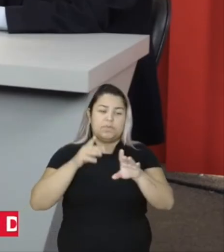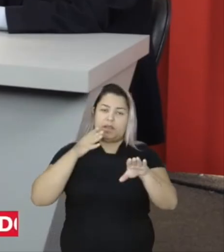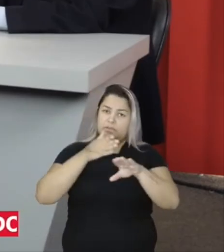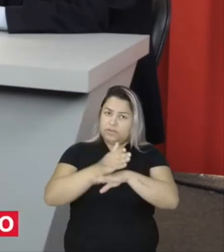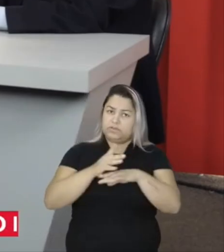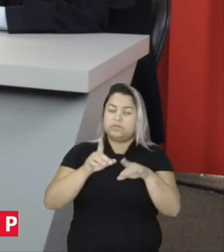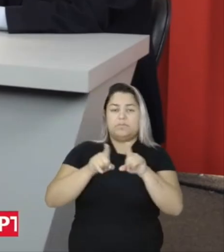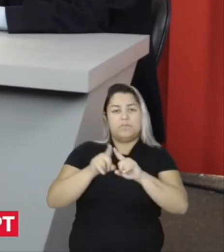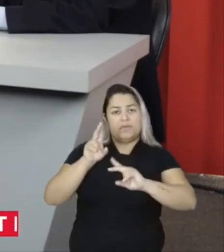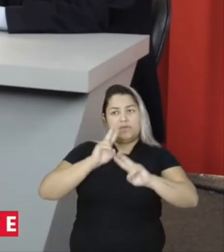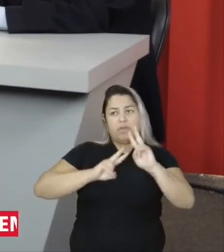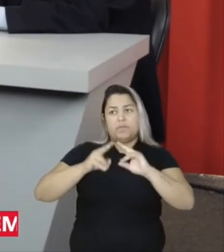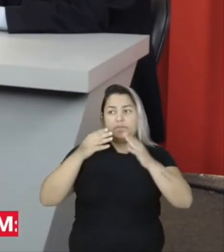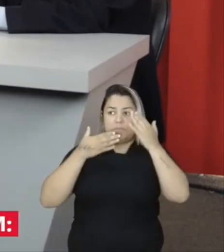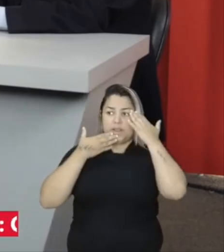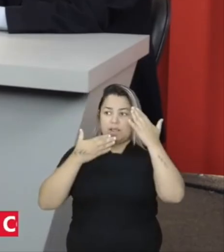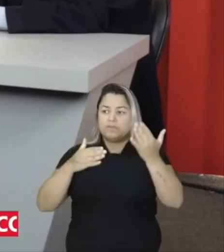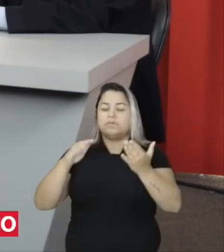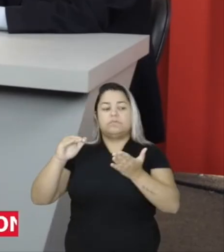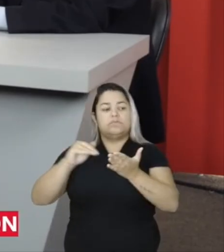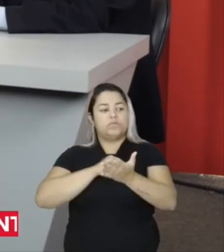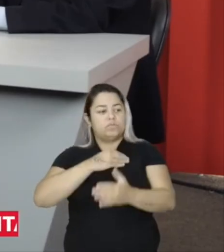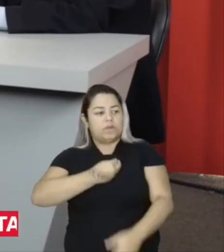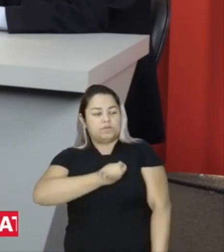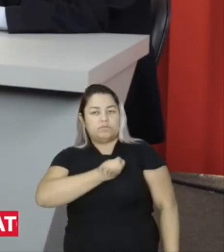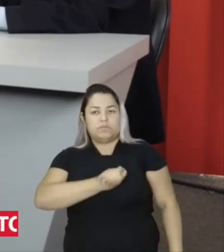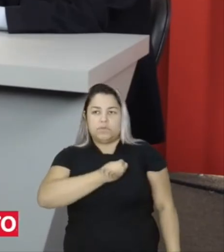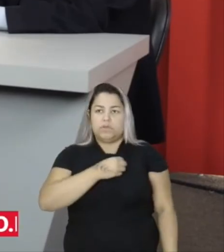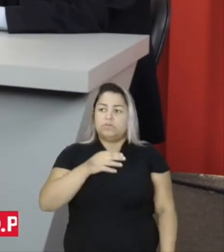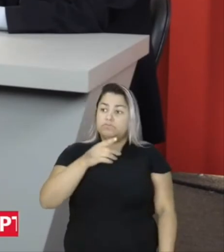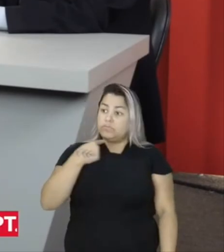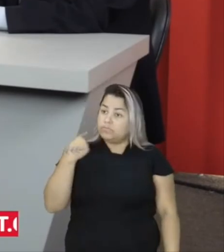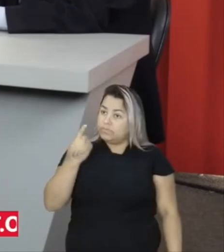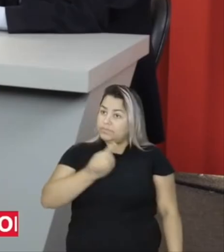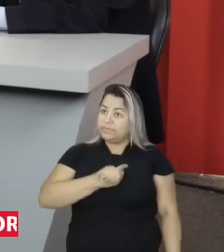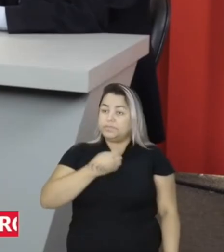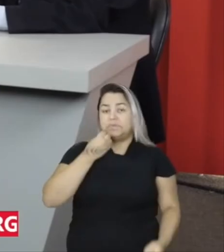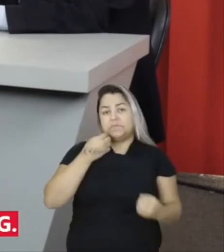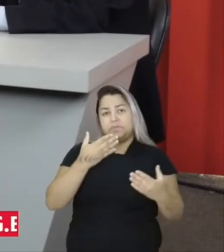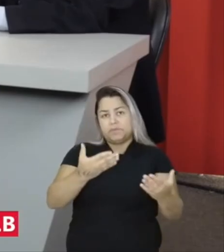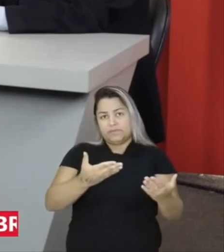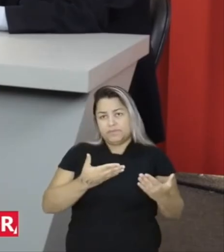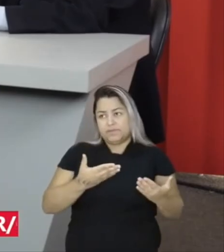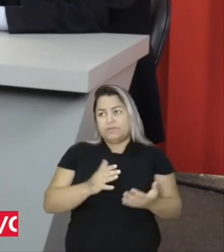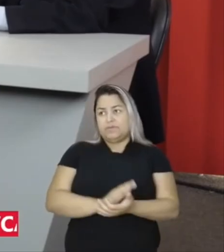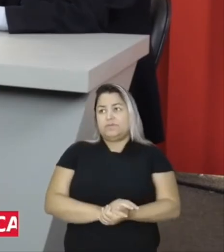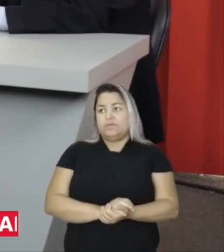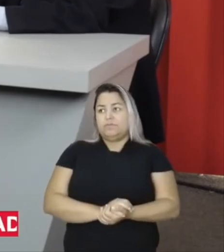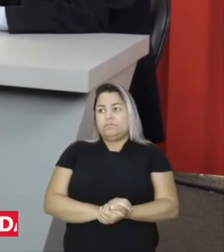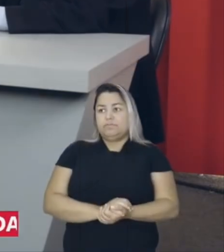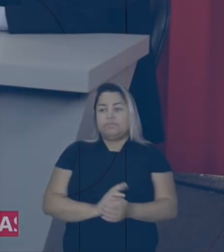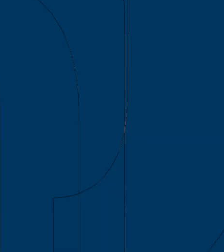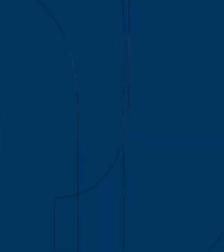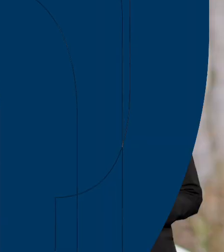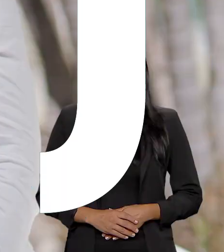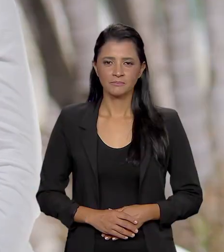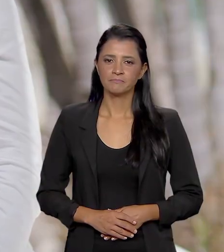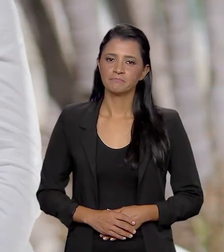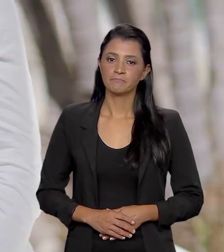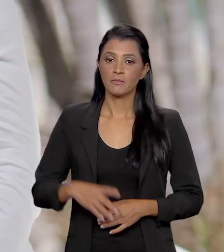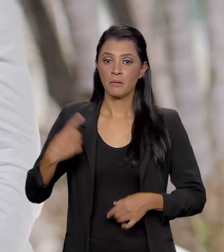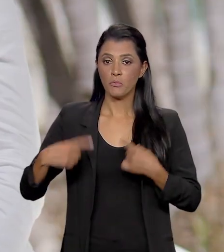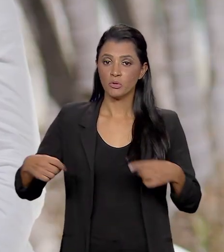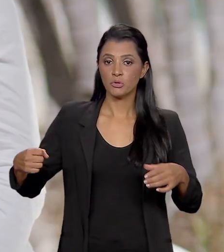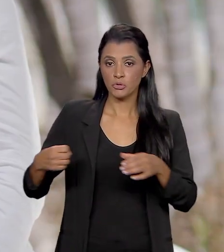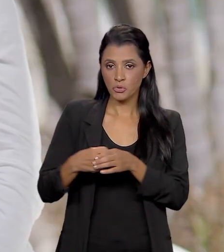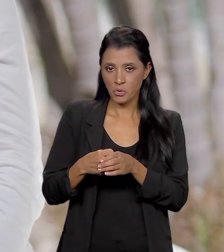acompanhem. Obrigada, secretário, por participar aqui com a gente mais uma vez. Seja sempre muito bem-vindo. E sempre que precisarem, me chamem aí, estamos aí.